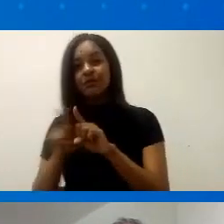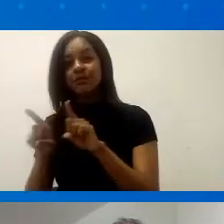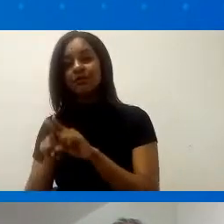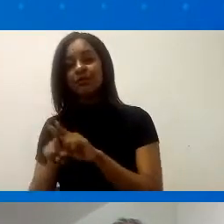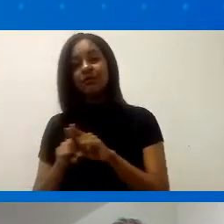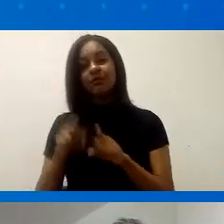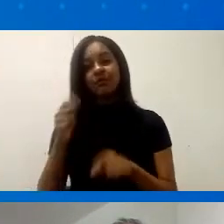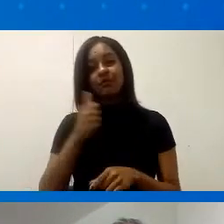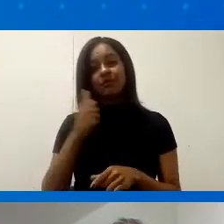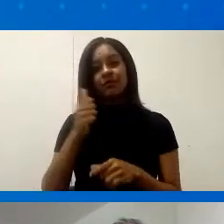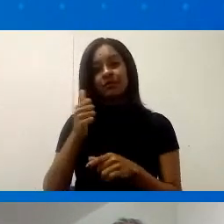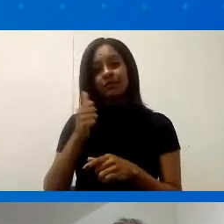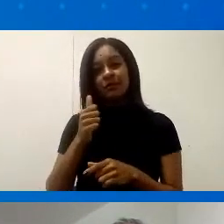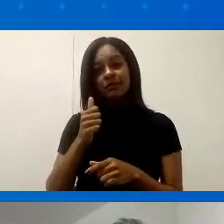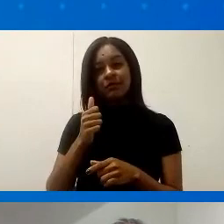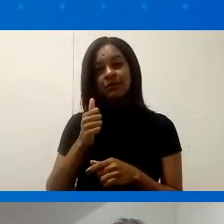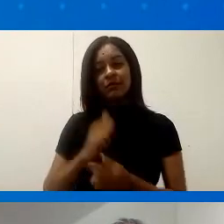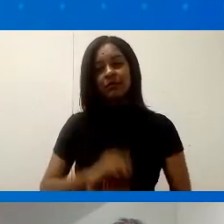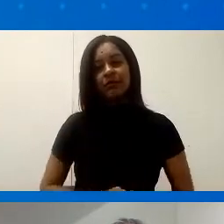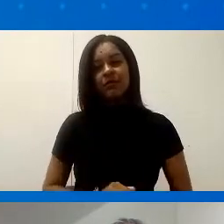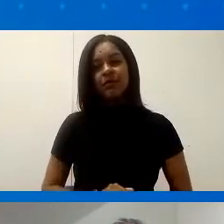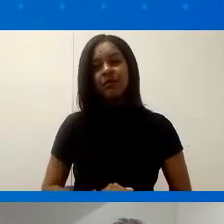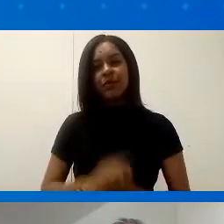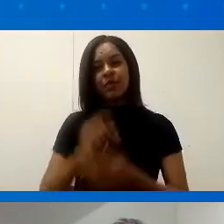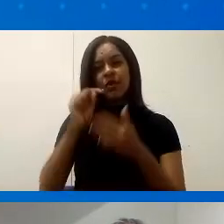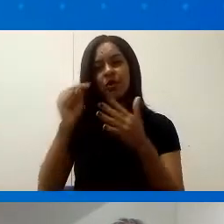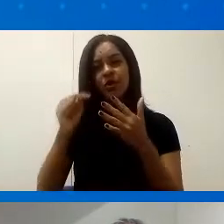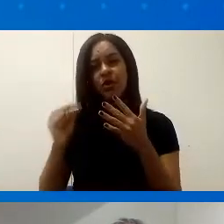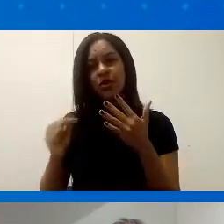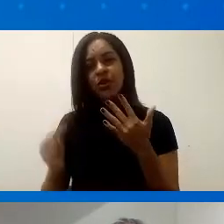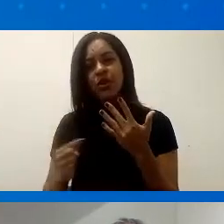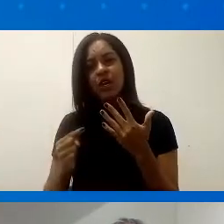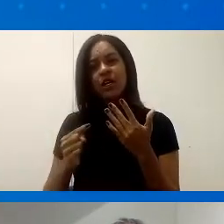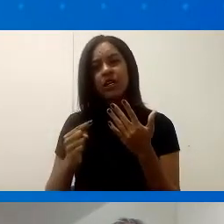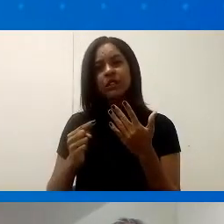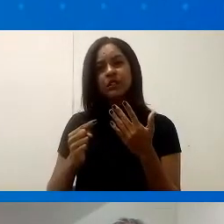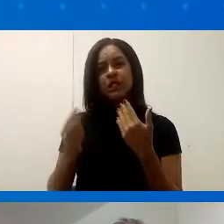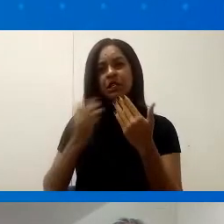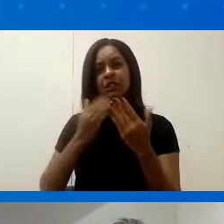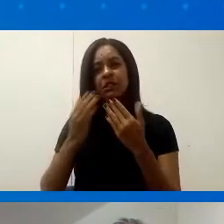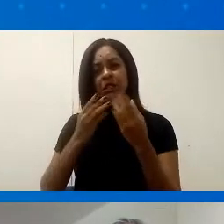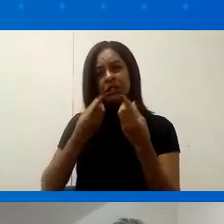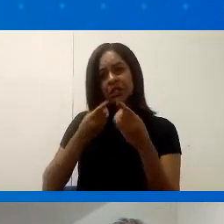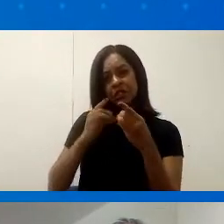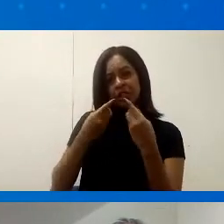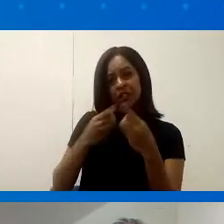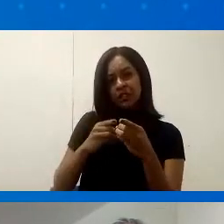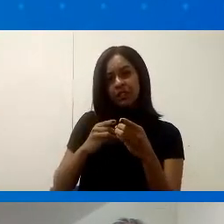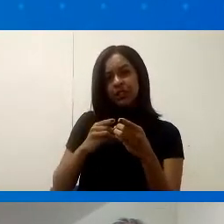Quais as análises críticas as implicações pertinentes que vocês fazem sobre essa portaria